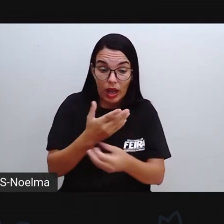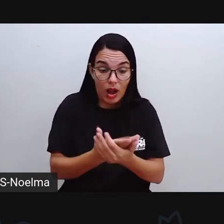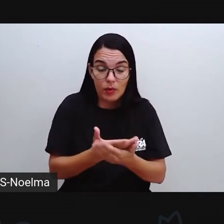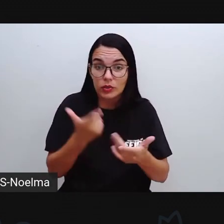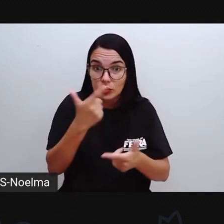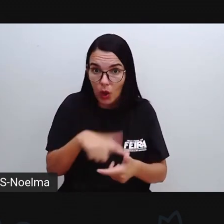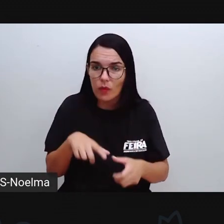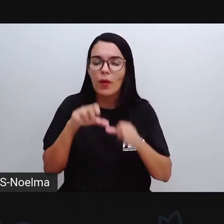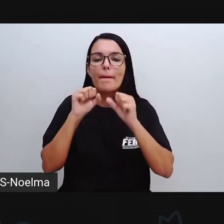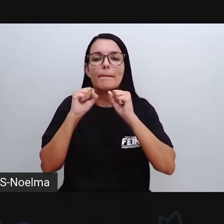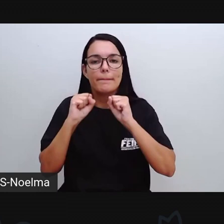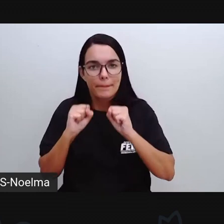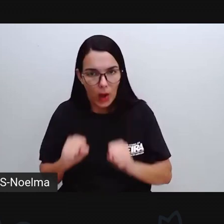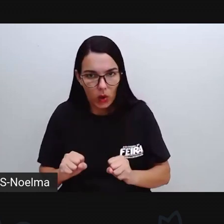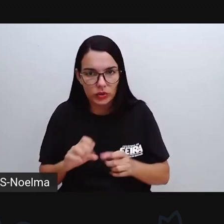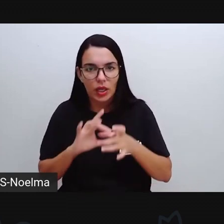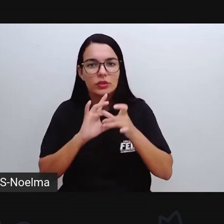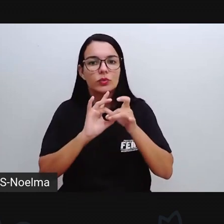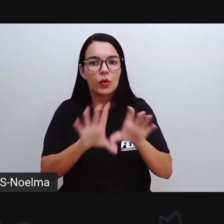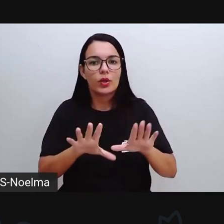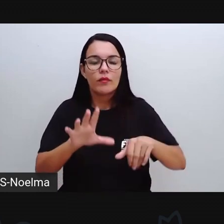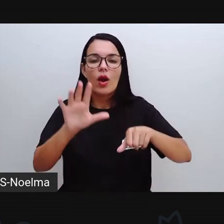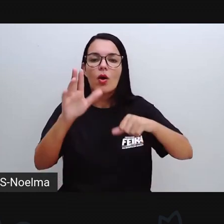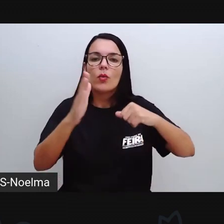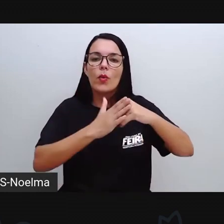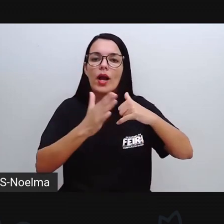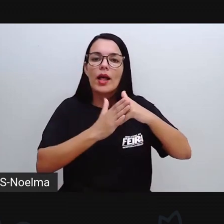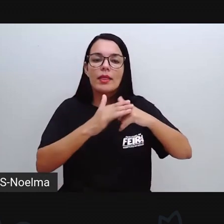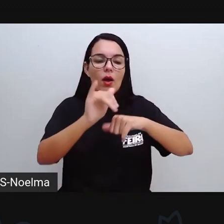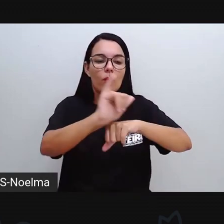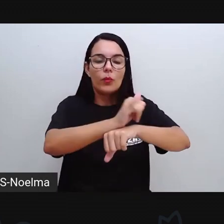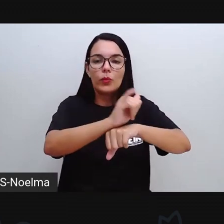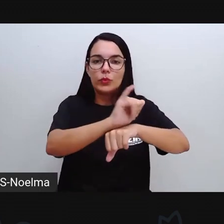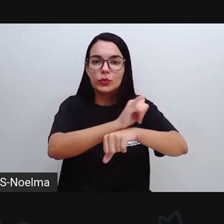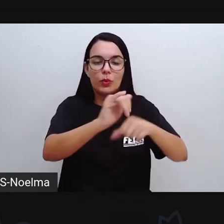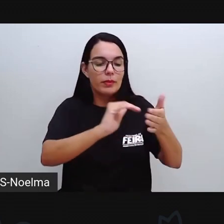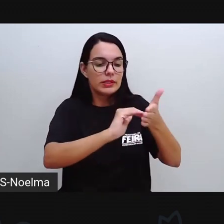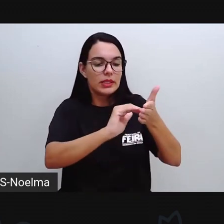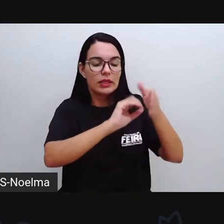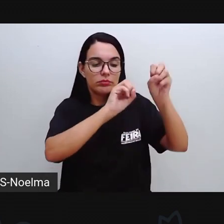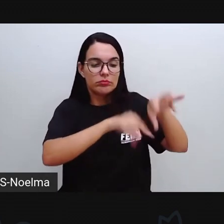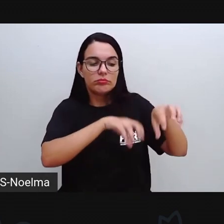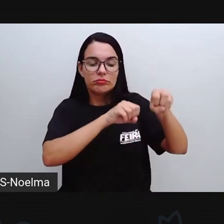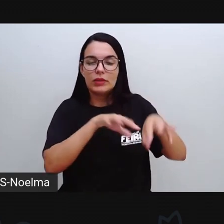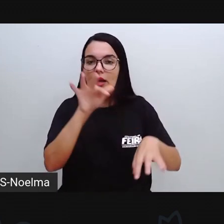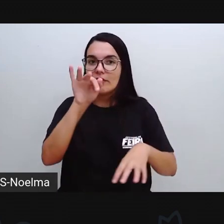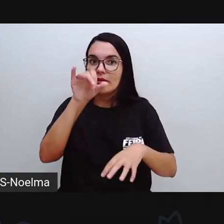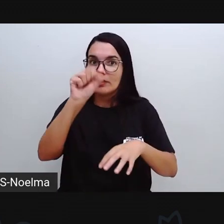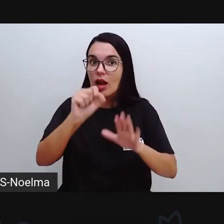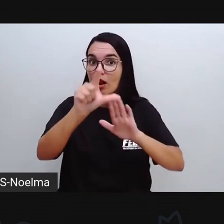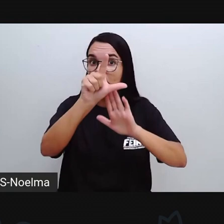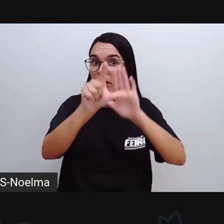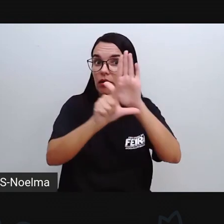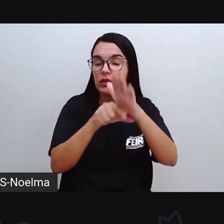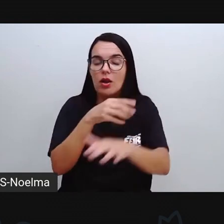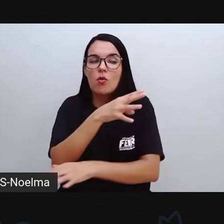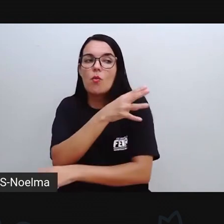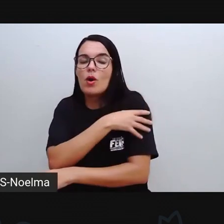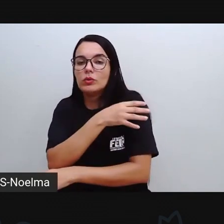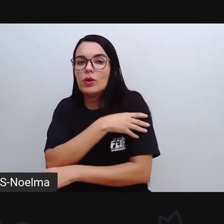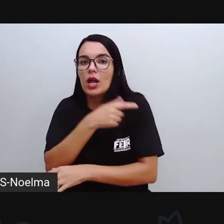vocês podem assisti-lo, ele está disponível lá no nosso canal da Seduc de Feira de Santana, na playlist do quarto